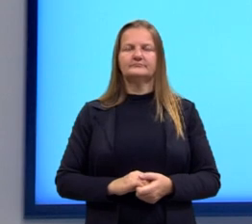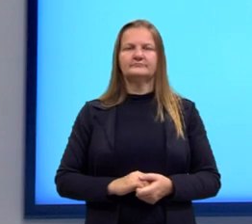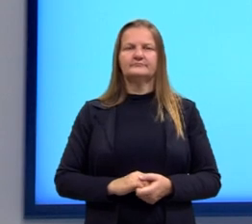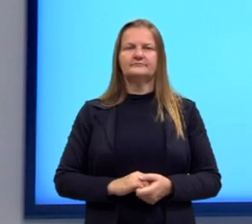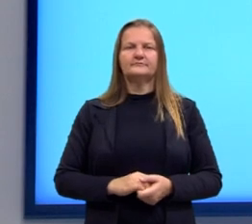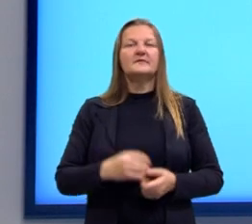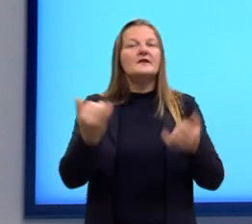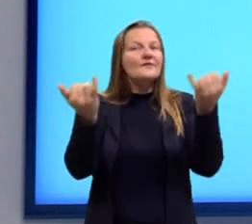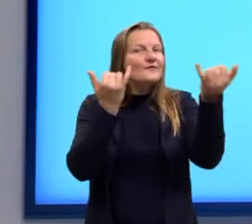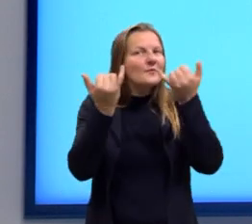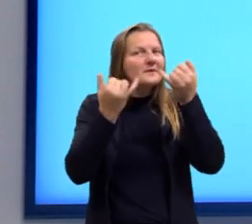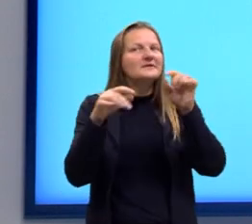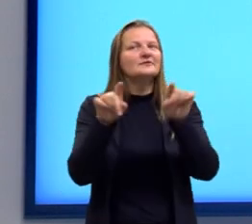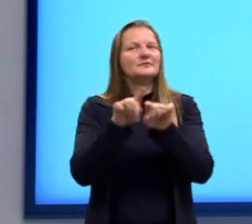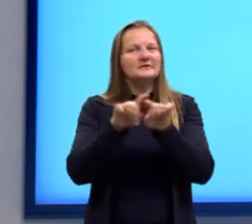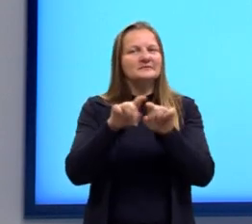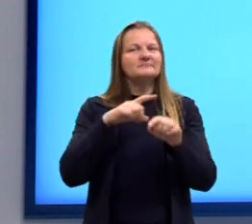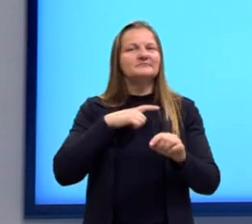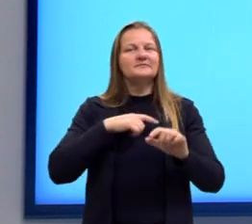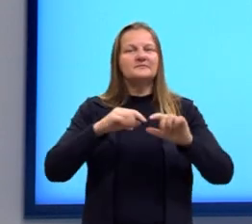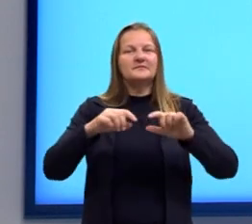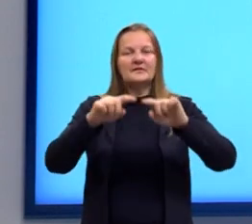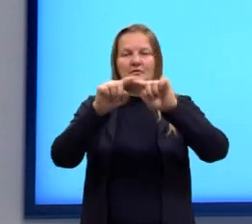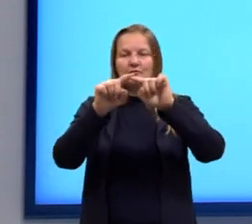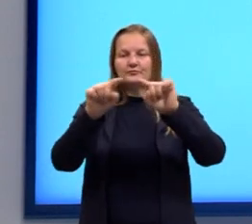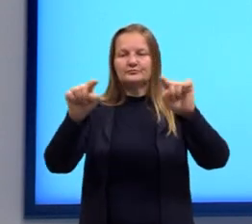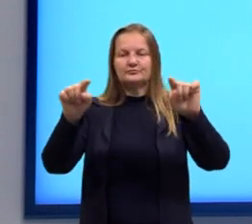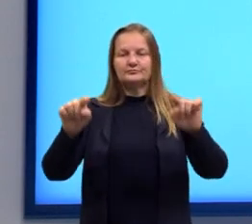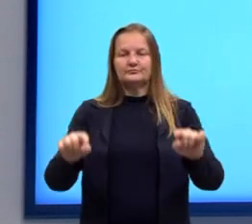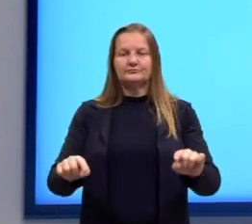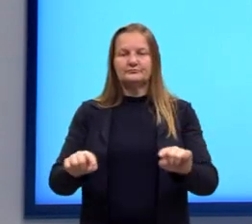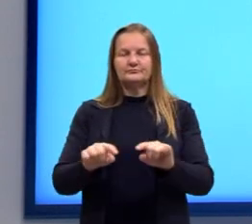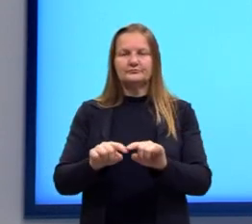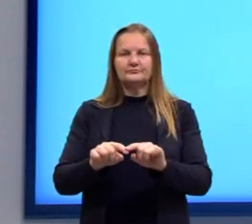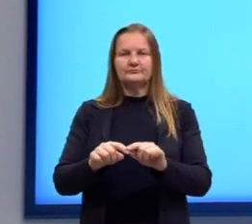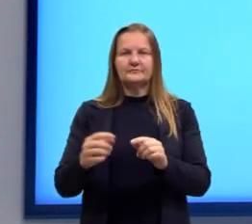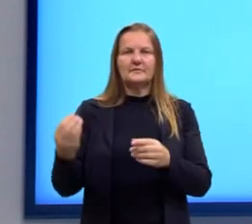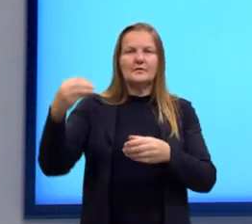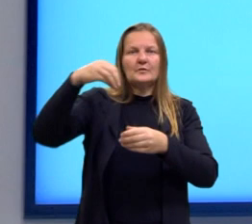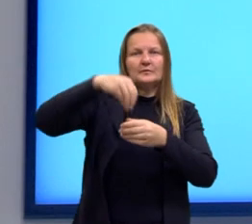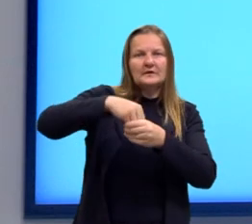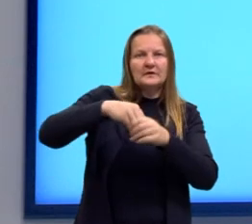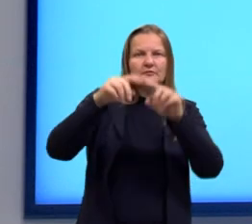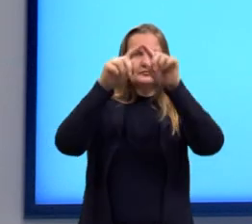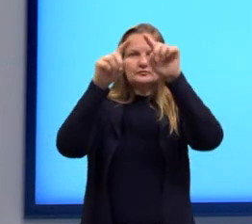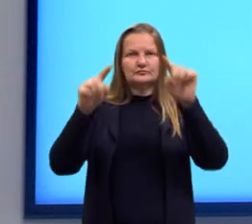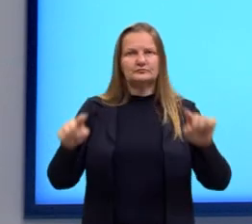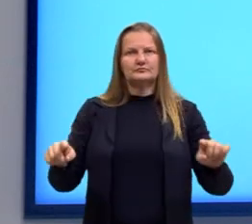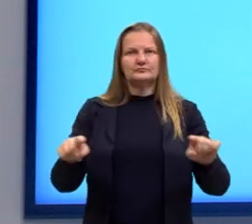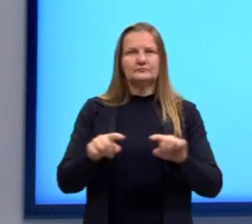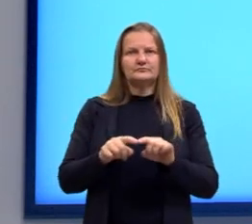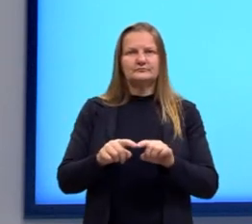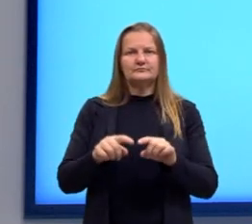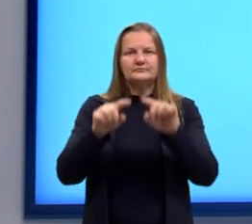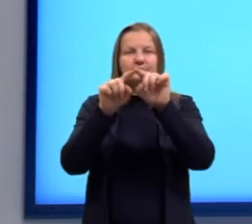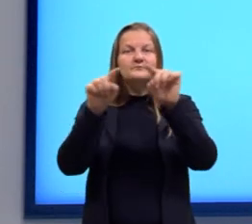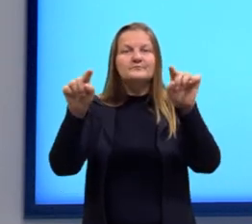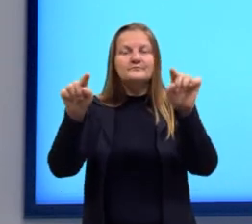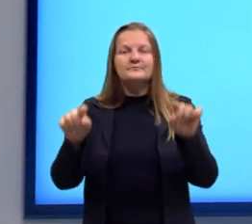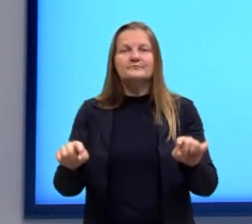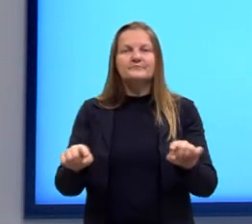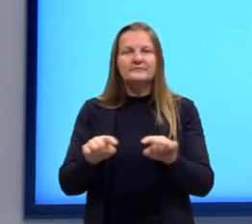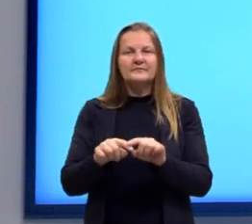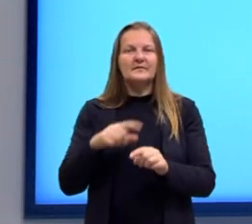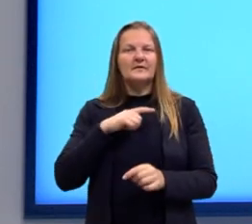a outra informação que nós temos é da região quadrada né que tá inscrita no nosso triângulo nessa região